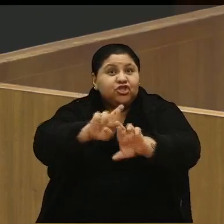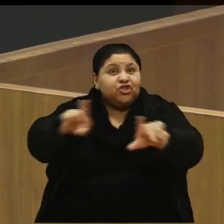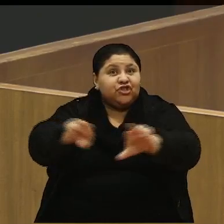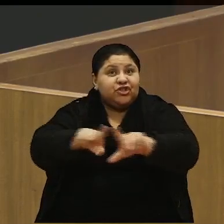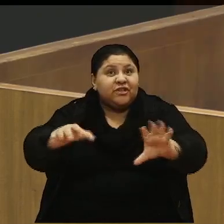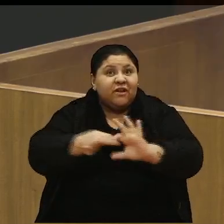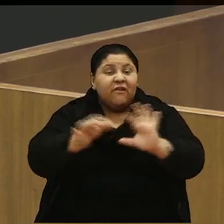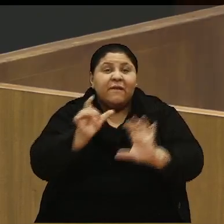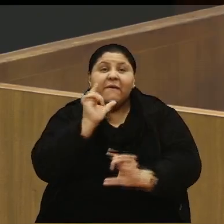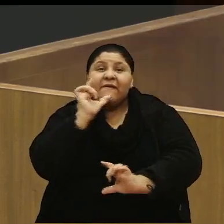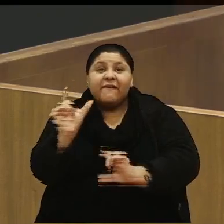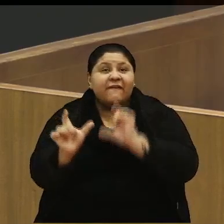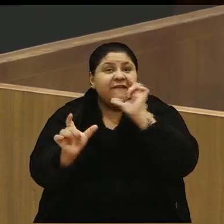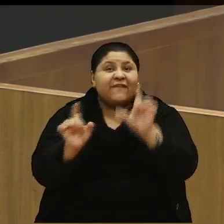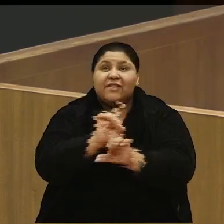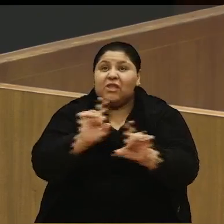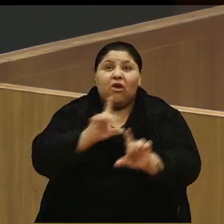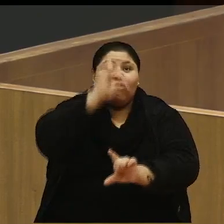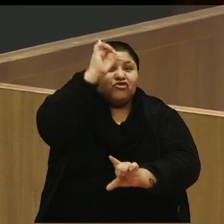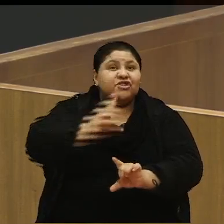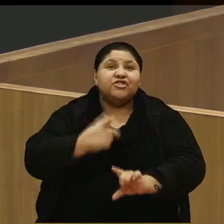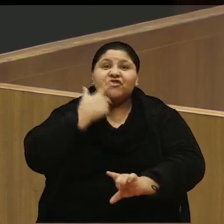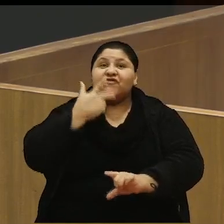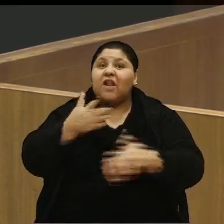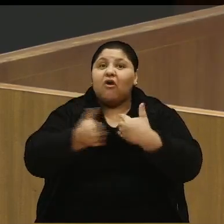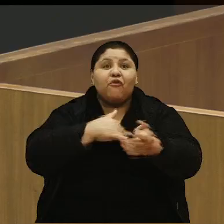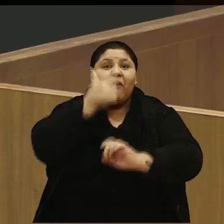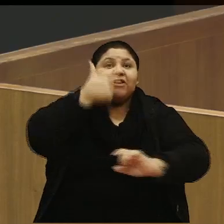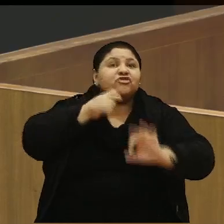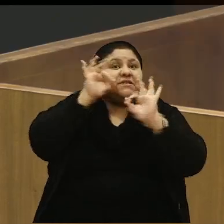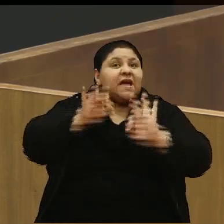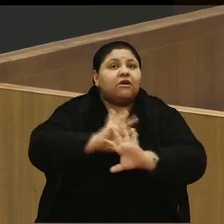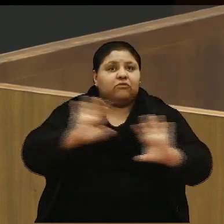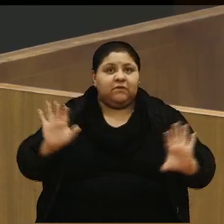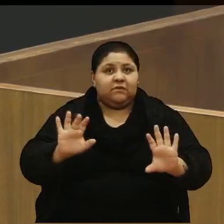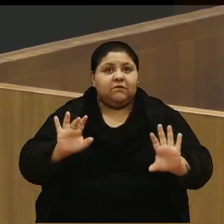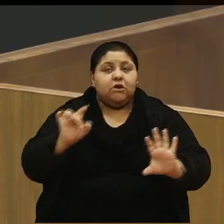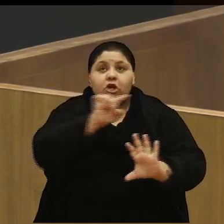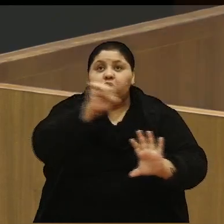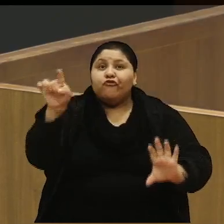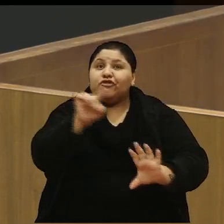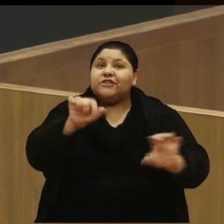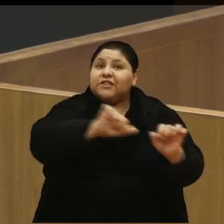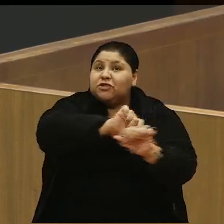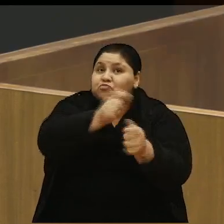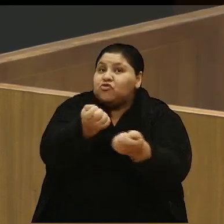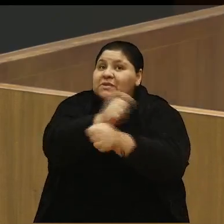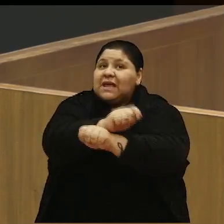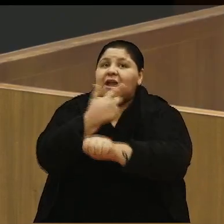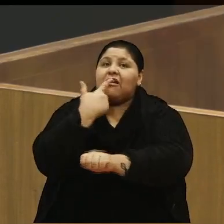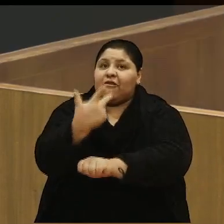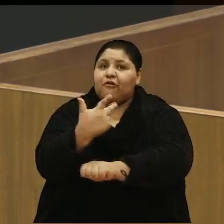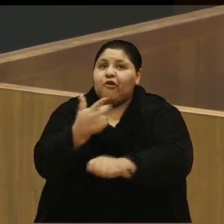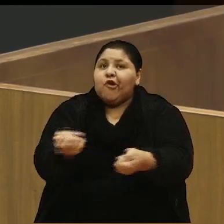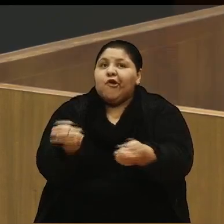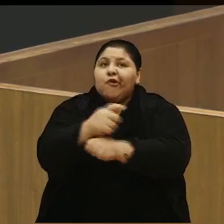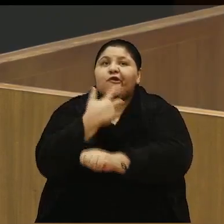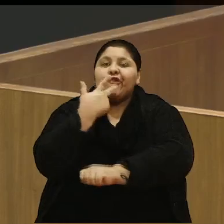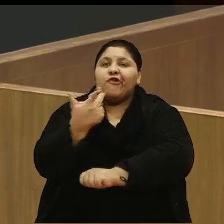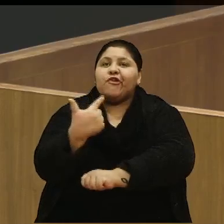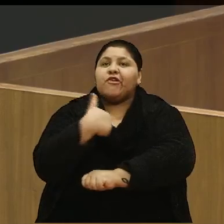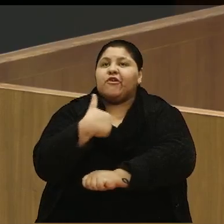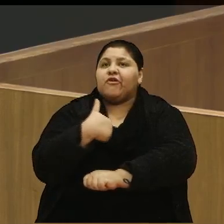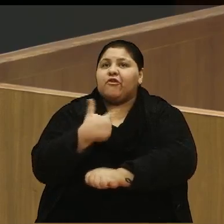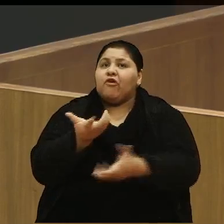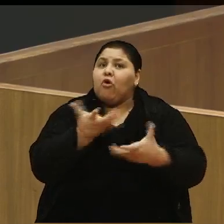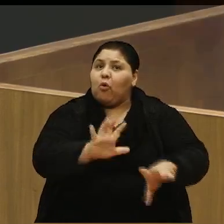de expressão não dá o direito de falar aquilo que eu acho que eu tenho que falar. E vocês distorceram a minha fala. Vocês distorceram para dizer que eu falei